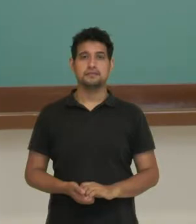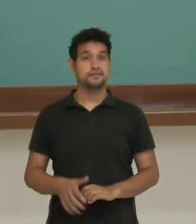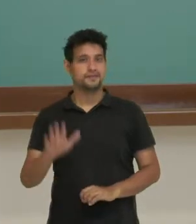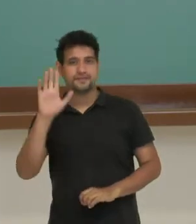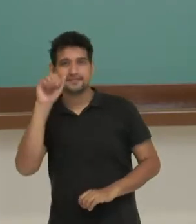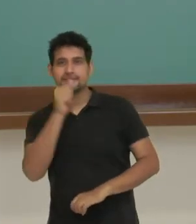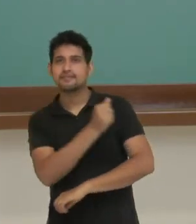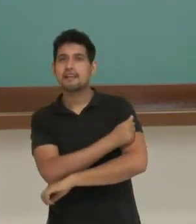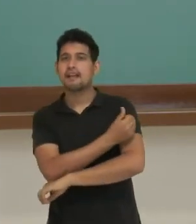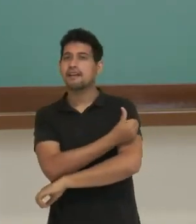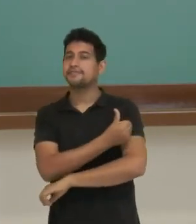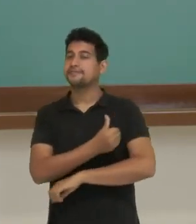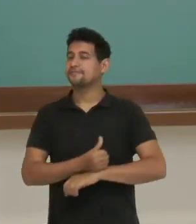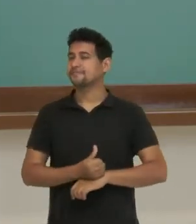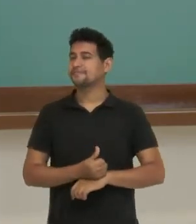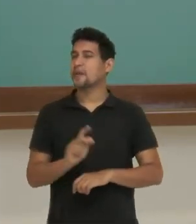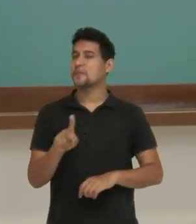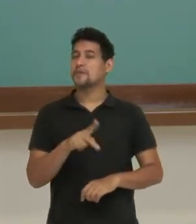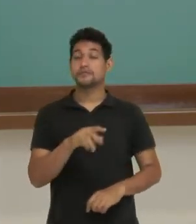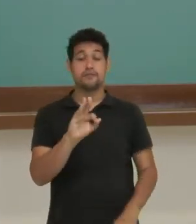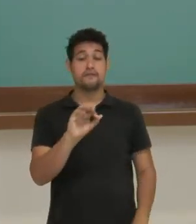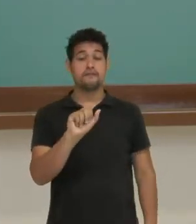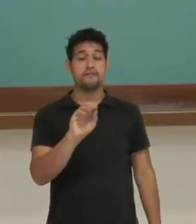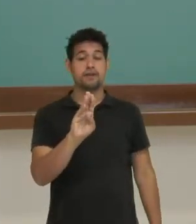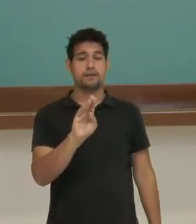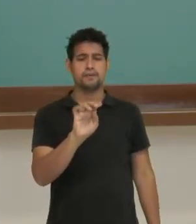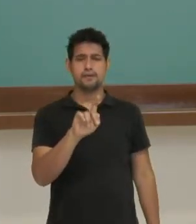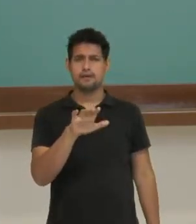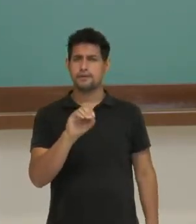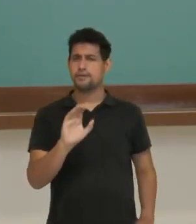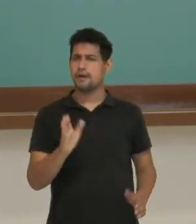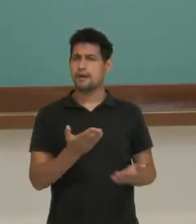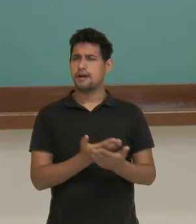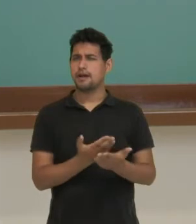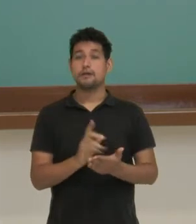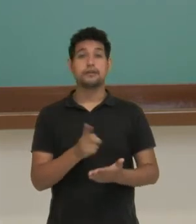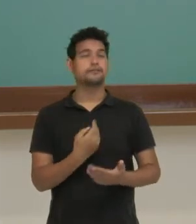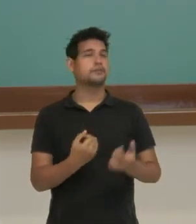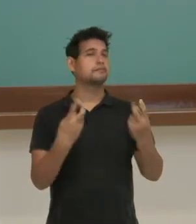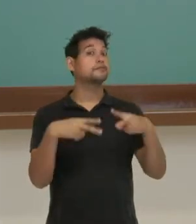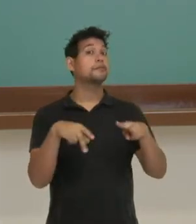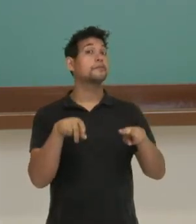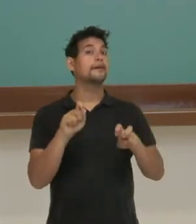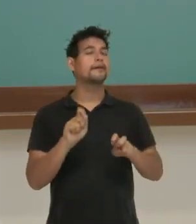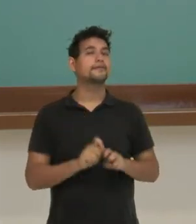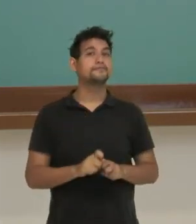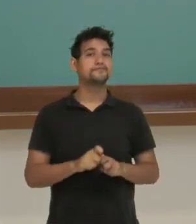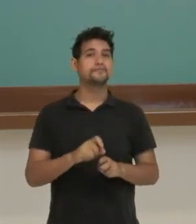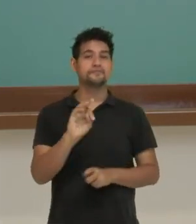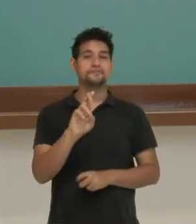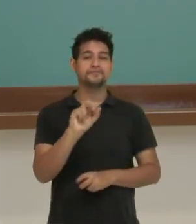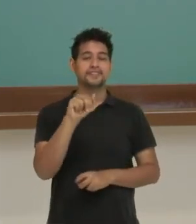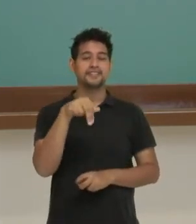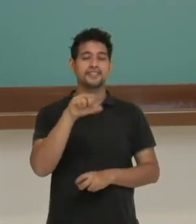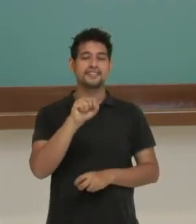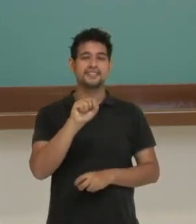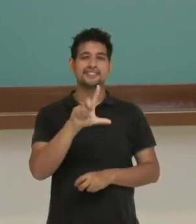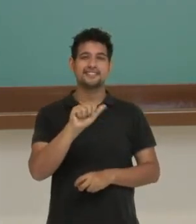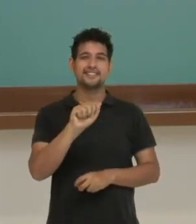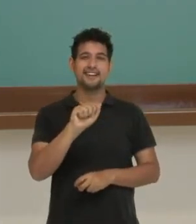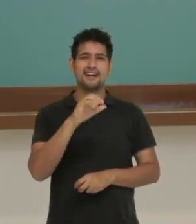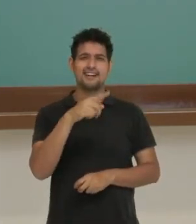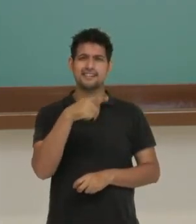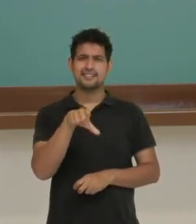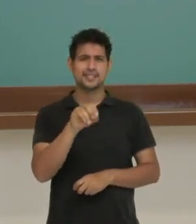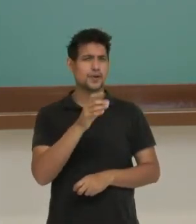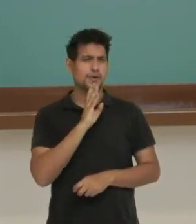Olá, estudantes do sexto ano. Aqui é o professor Fabiano e nessa aula nós vamos falar sobre a translação da Terra. É,